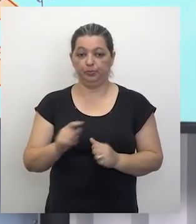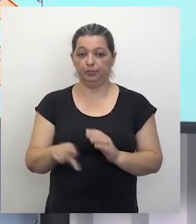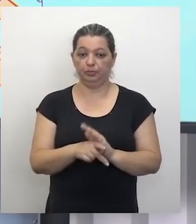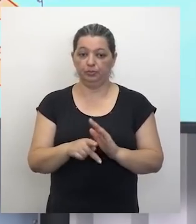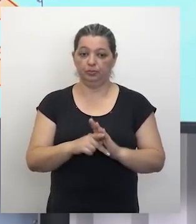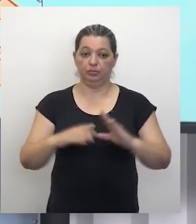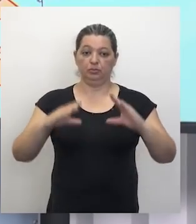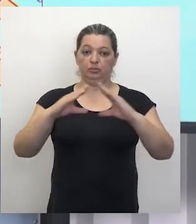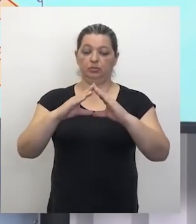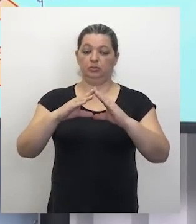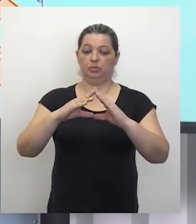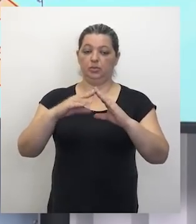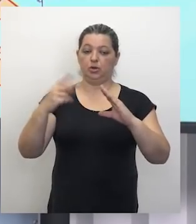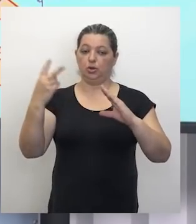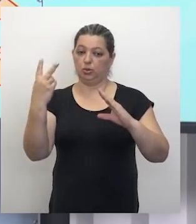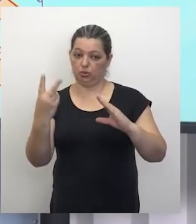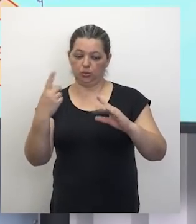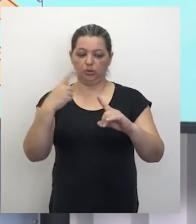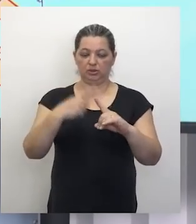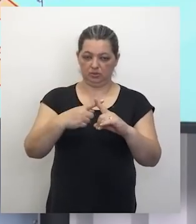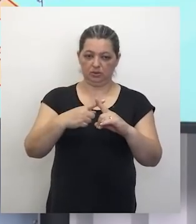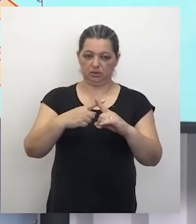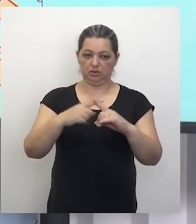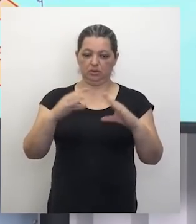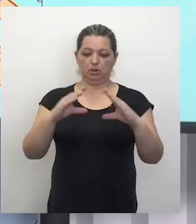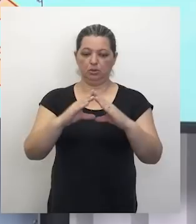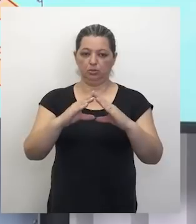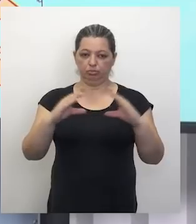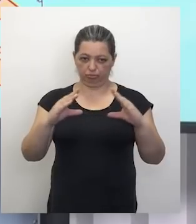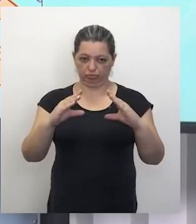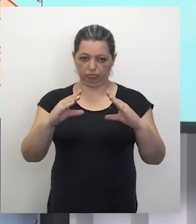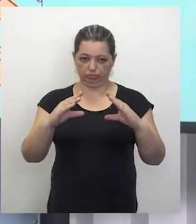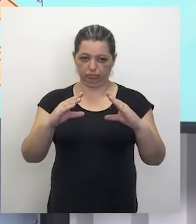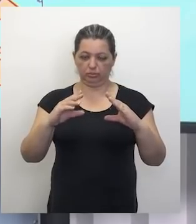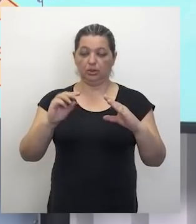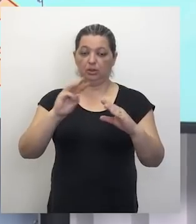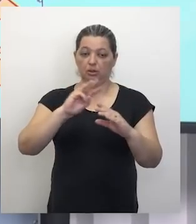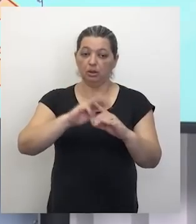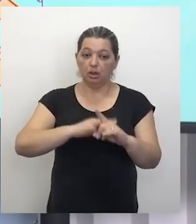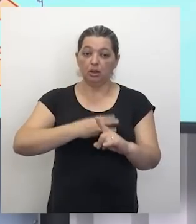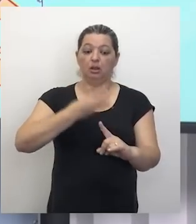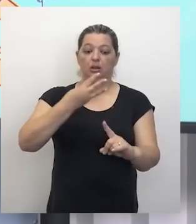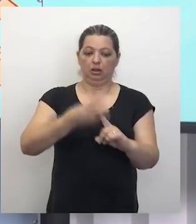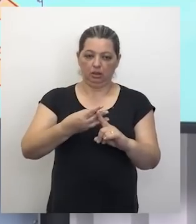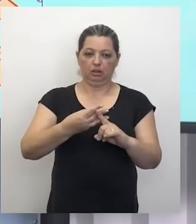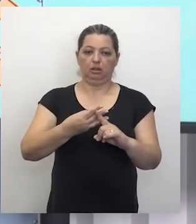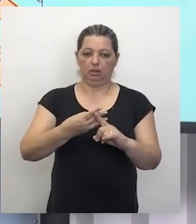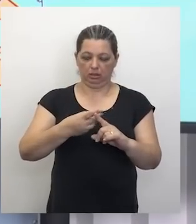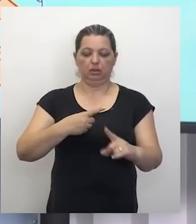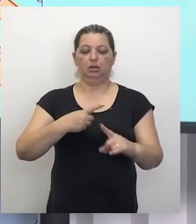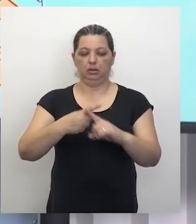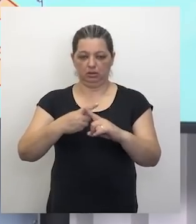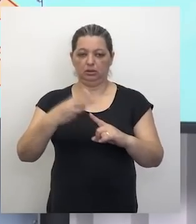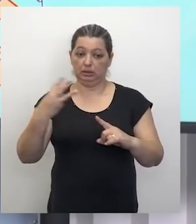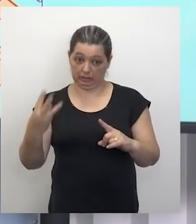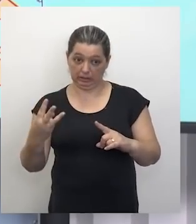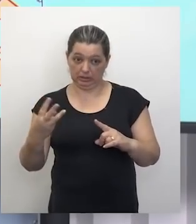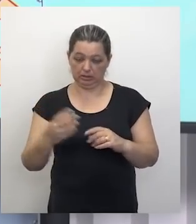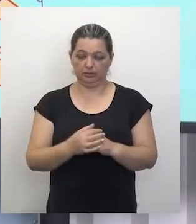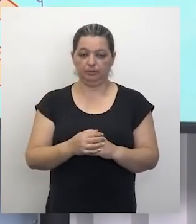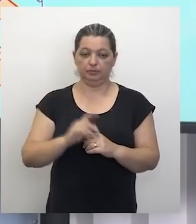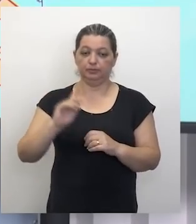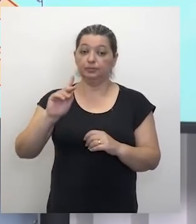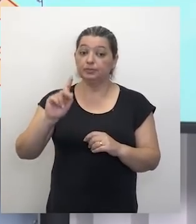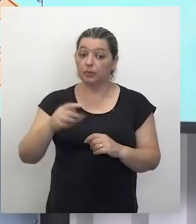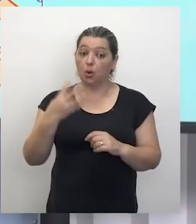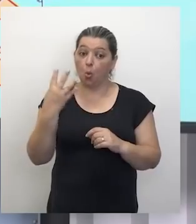2 vezes, o perímetro aumentou 2, não é isso? Quando a gente multiplicou por 3, o perímetro também multiplicou por 3. Quando a gente